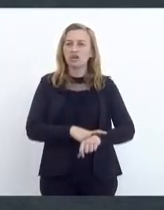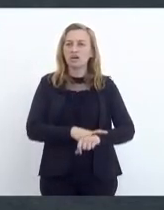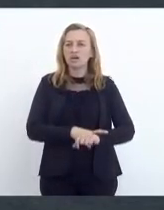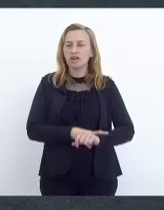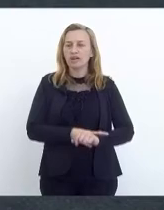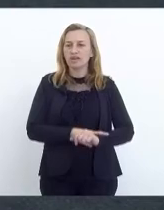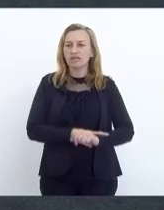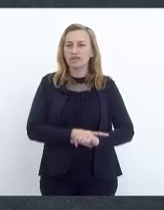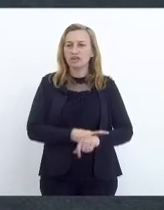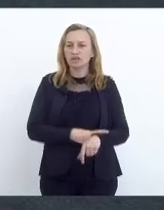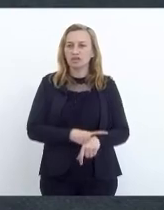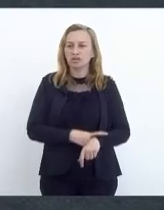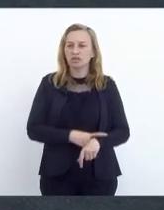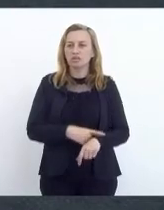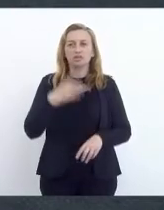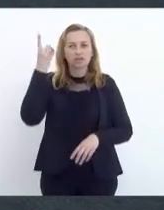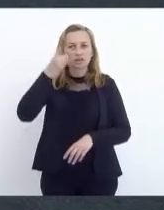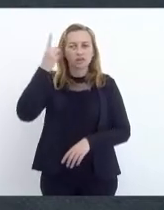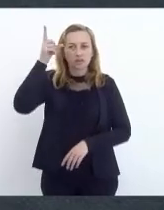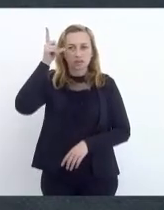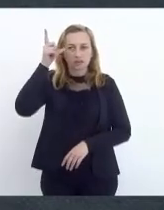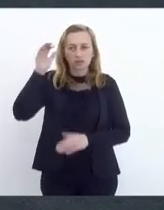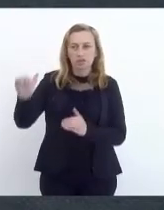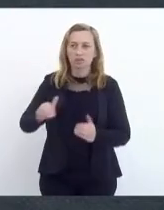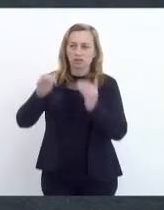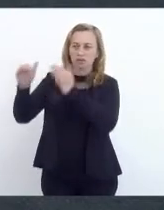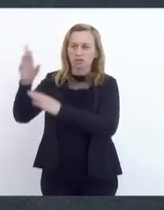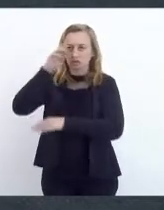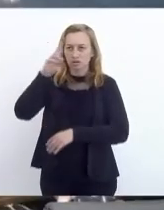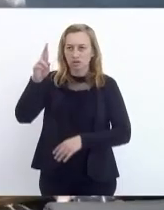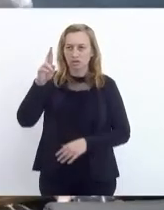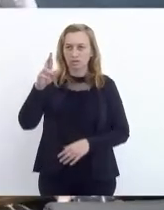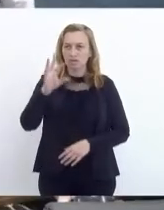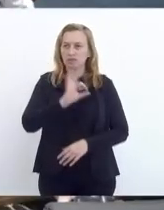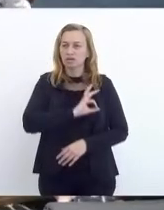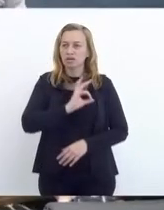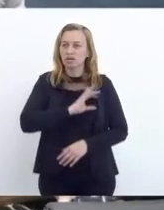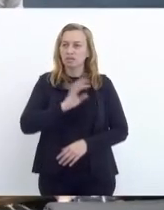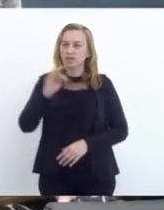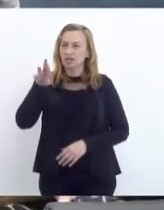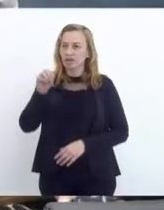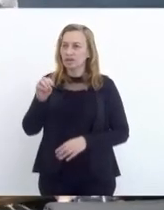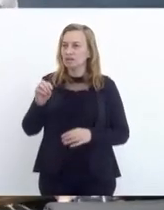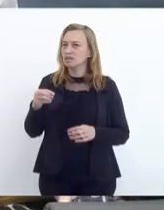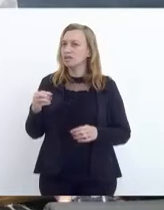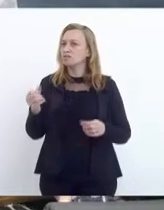deputada Lucinha e o subtenente Bernardo, esse projeto. Pode ser?